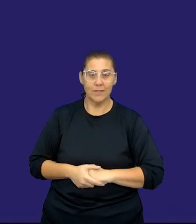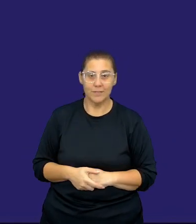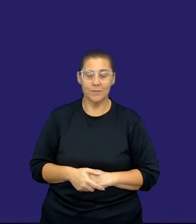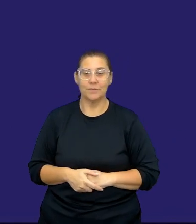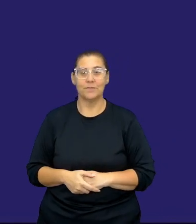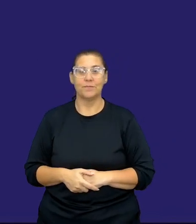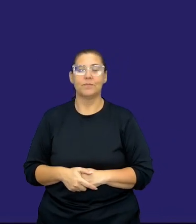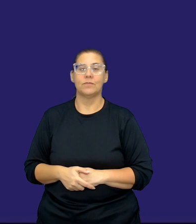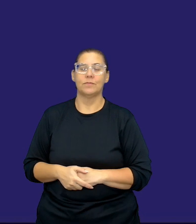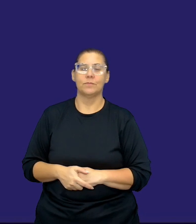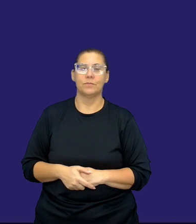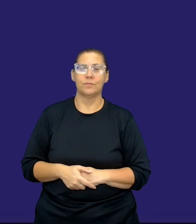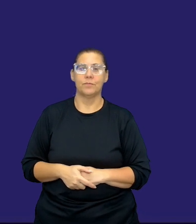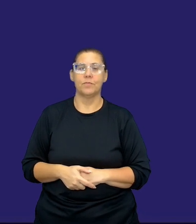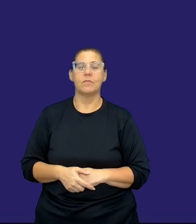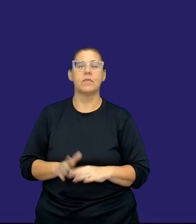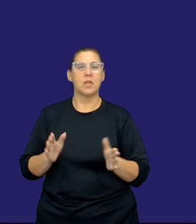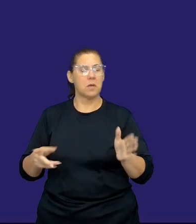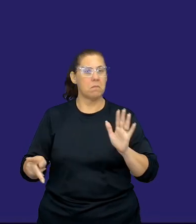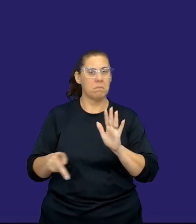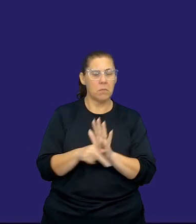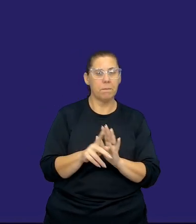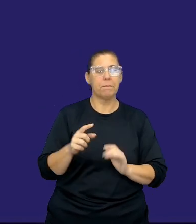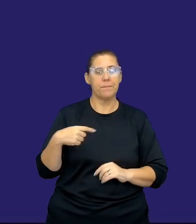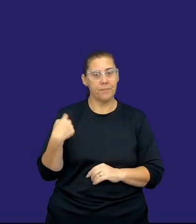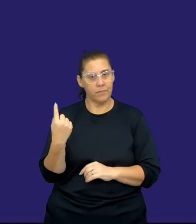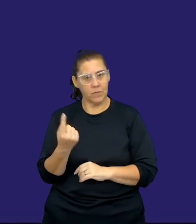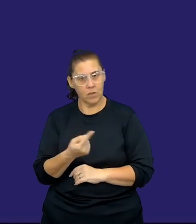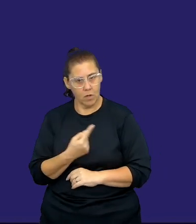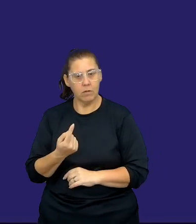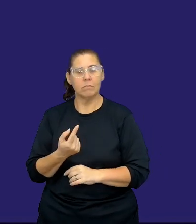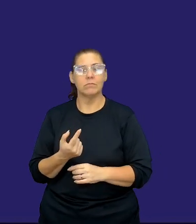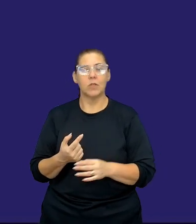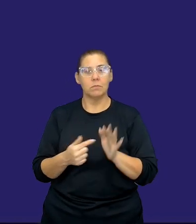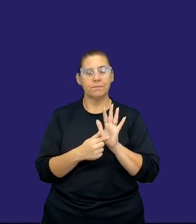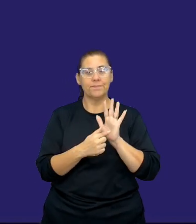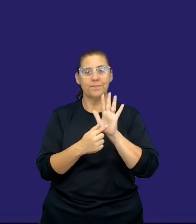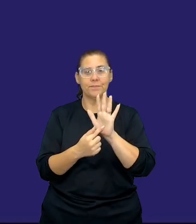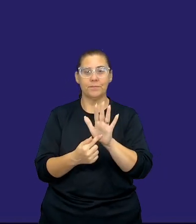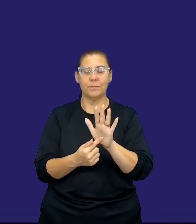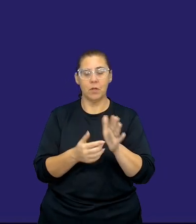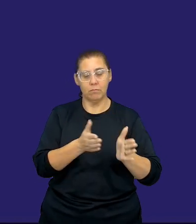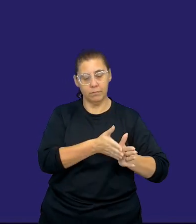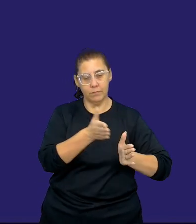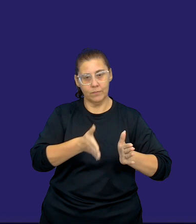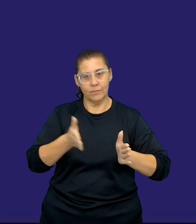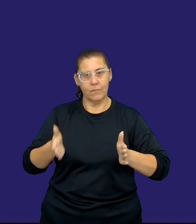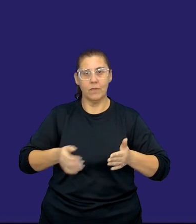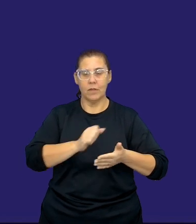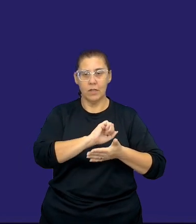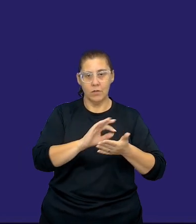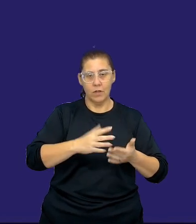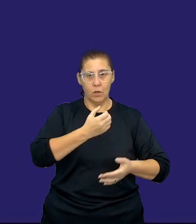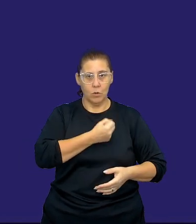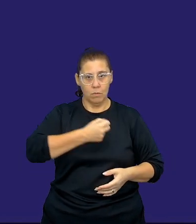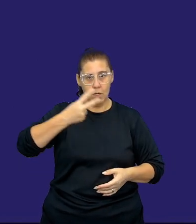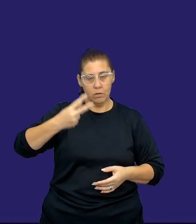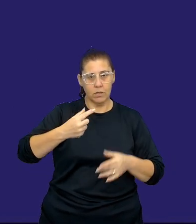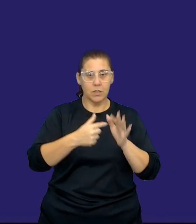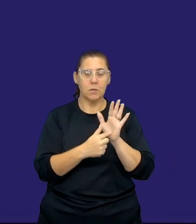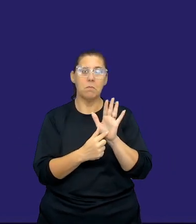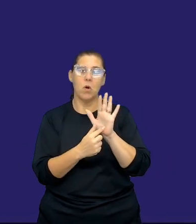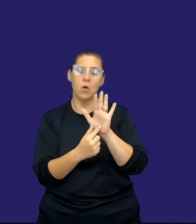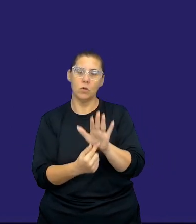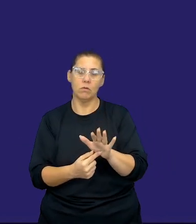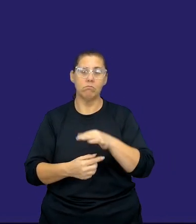nosso momento específico, aquele momento onde nós trazemos, né, a sequência de atividades 2 e apresentamos